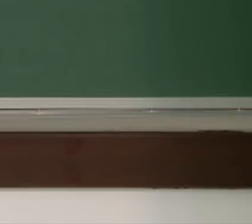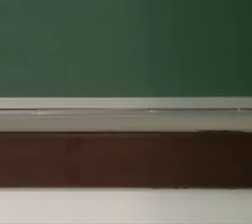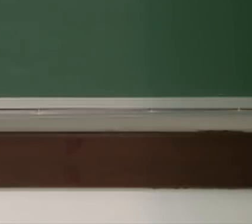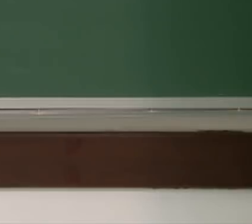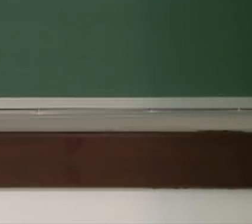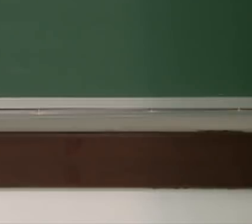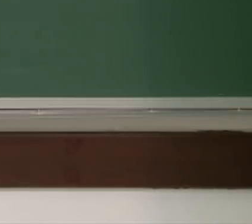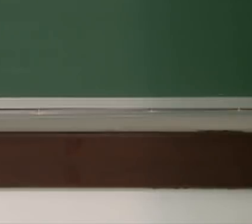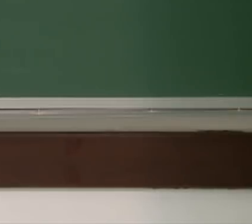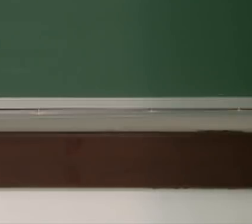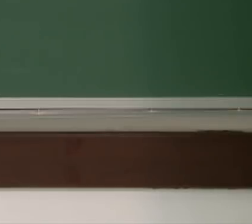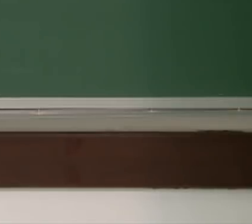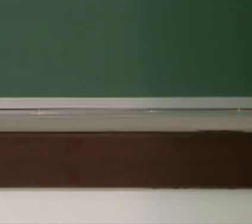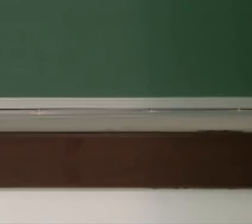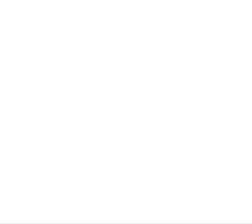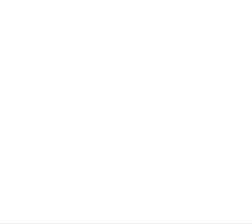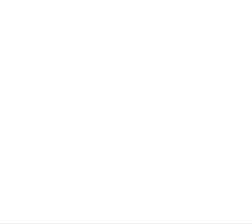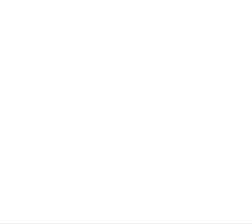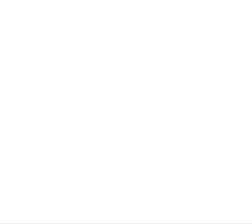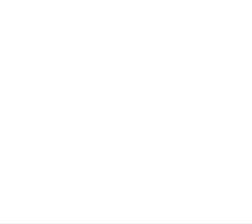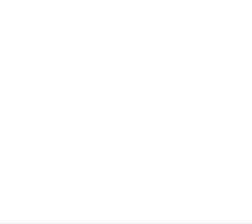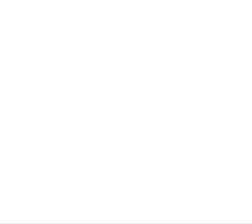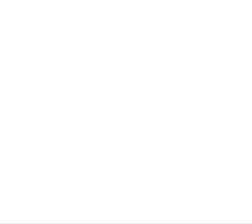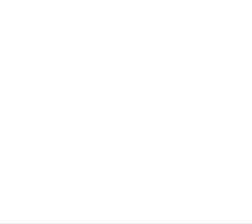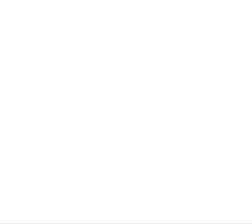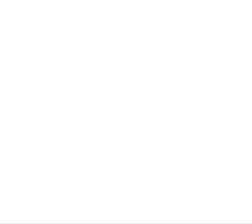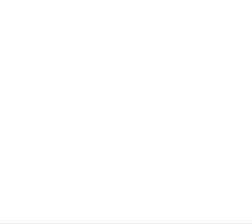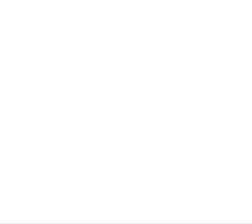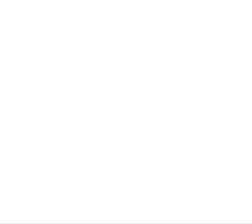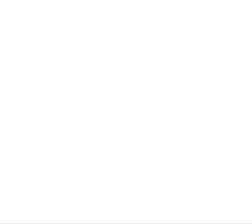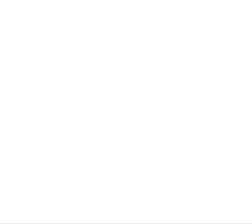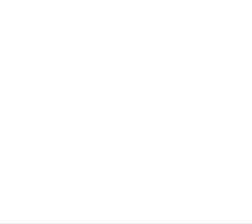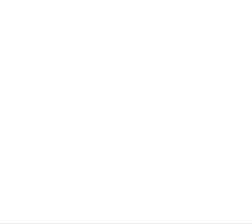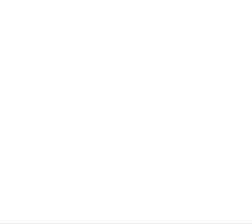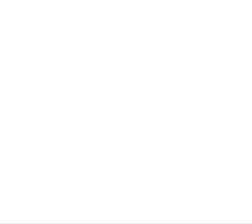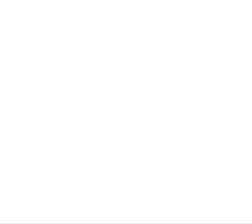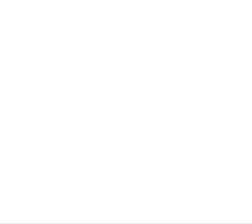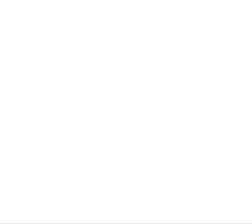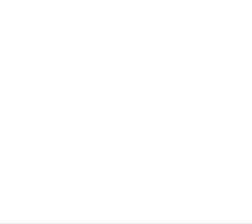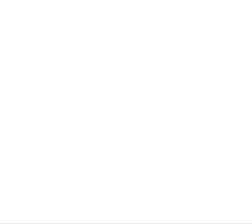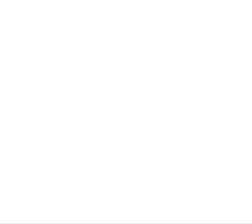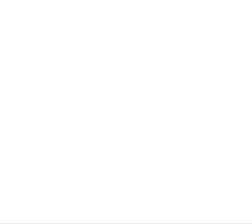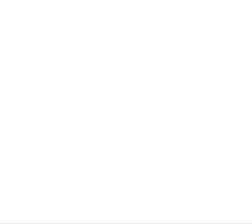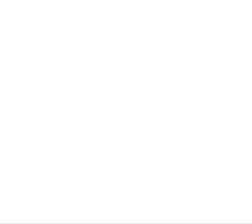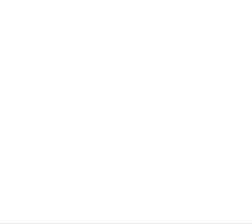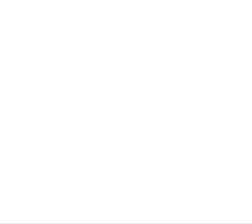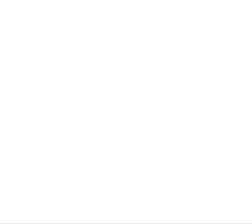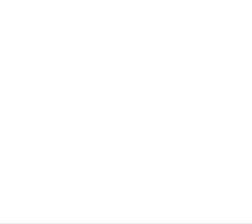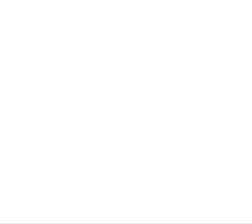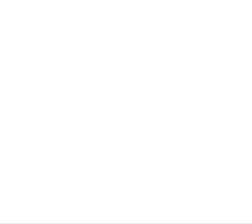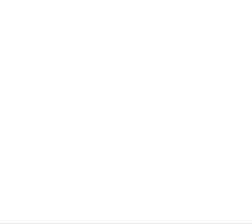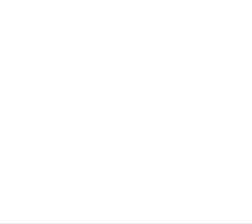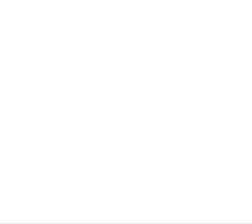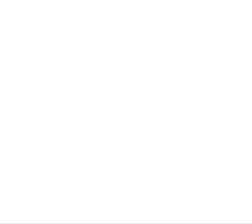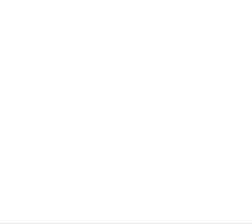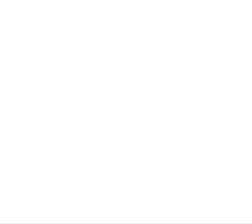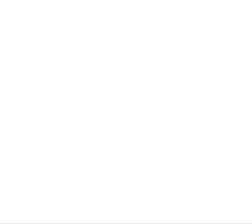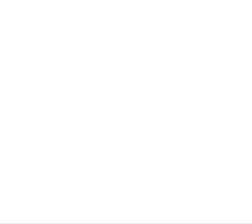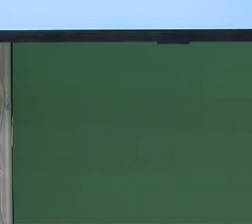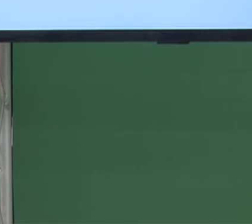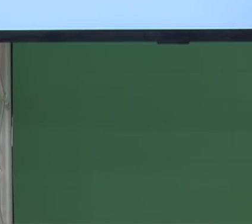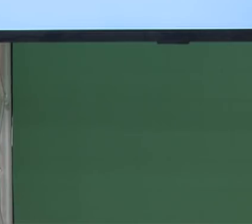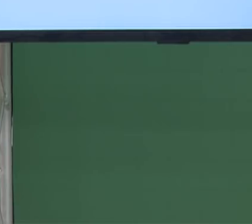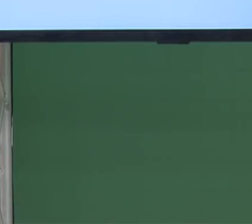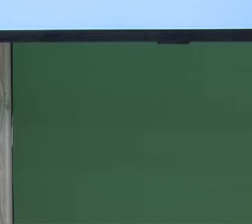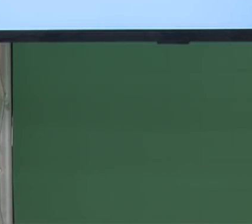diferente de zero. Opção letra B. E aqui, o que será que vai acontecer? Vamos